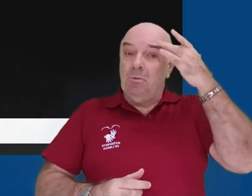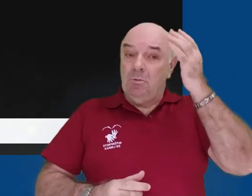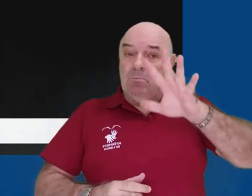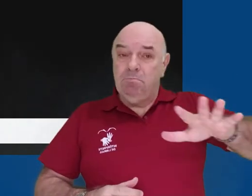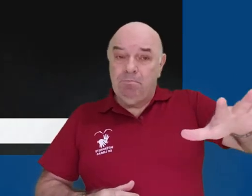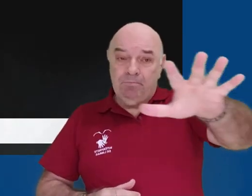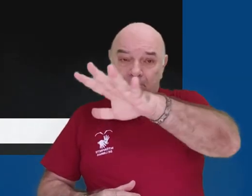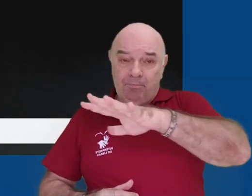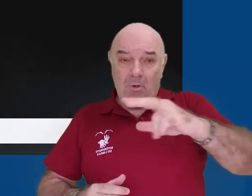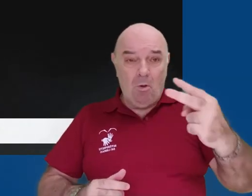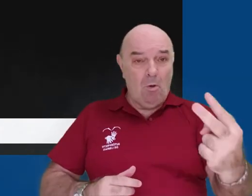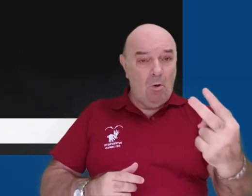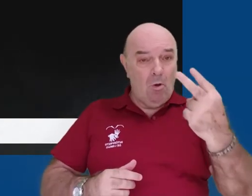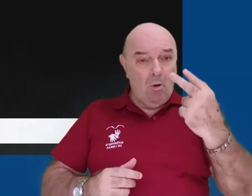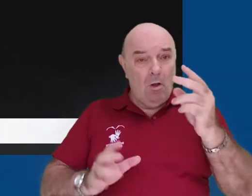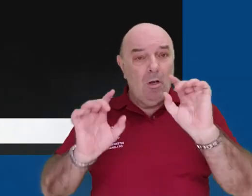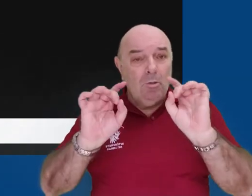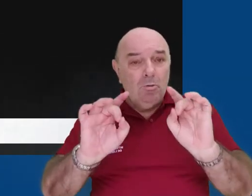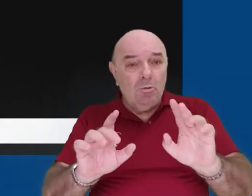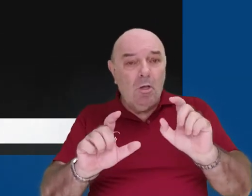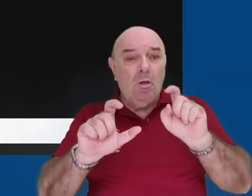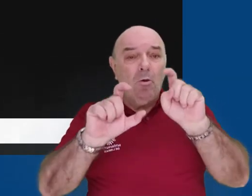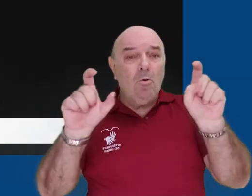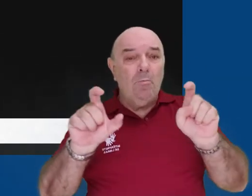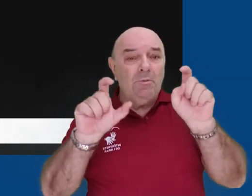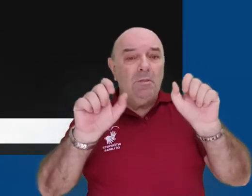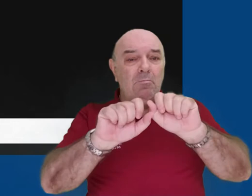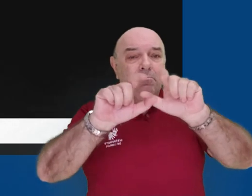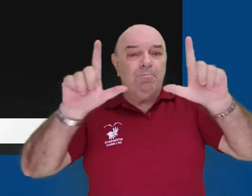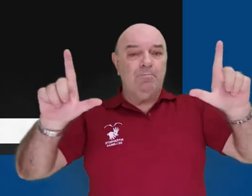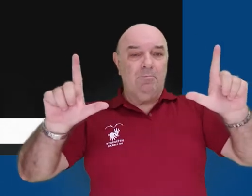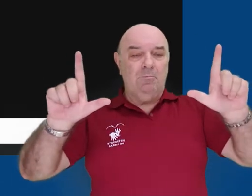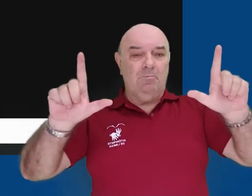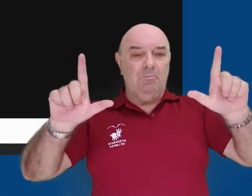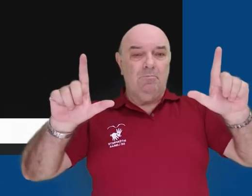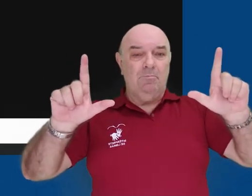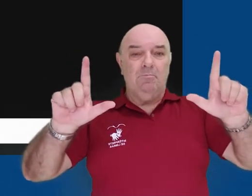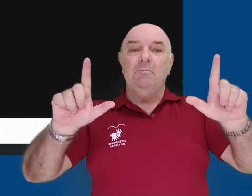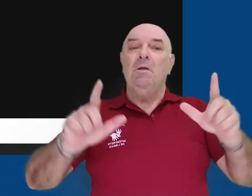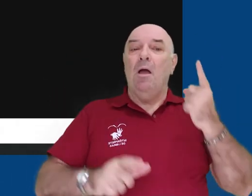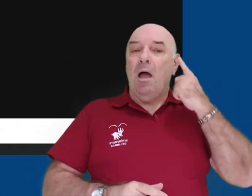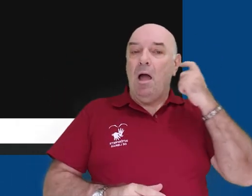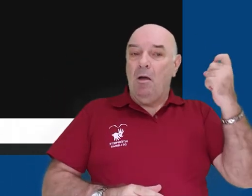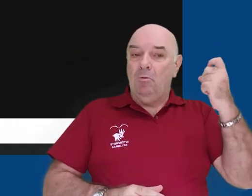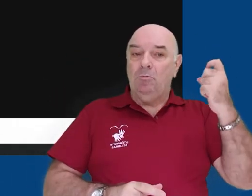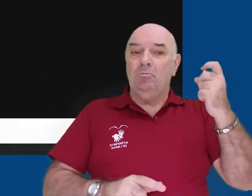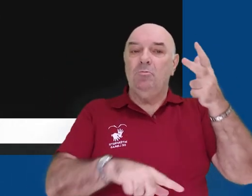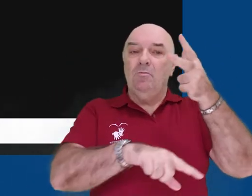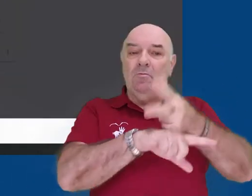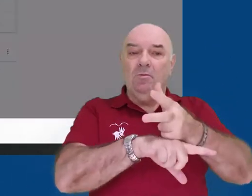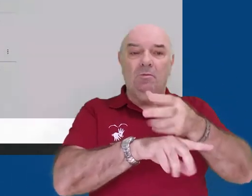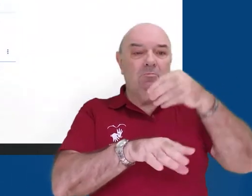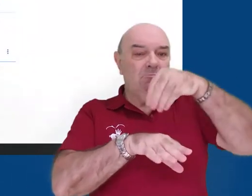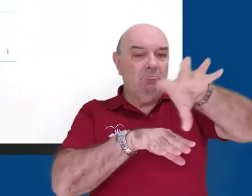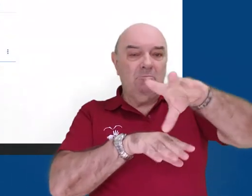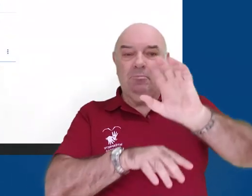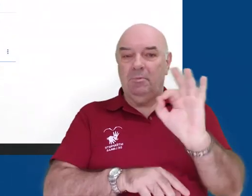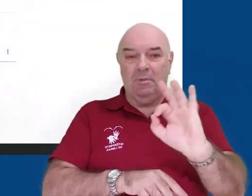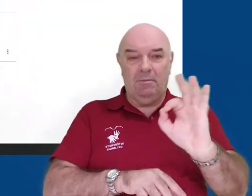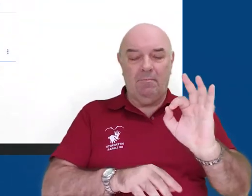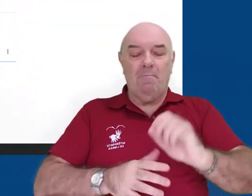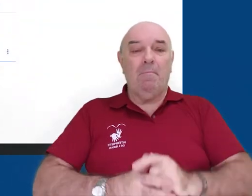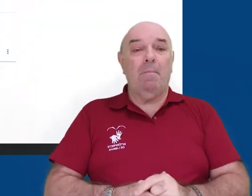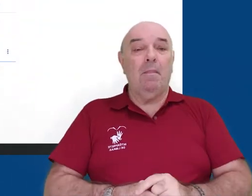reunião verão apenas a janela do seu computador. Nenhum áudio ou vídeo é enviado nem recebido. Para